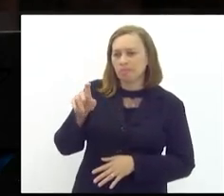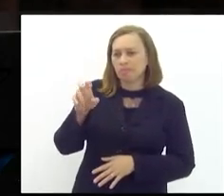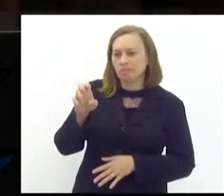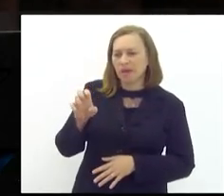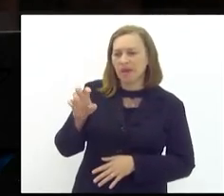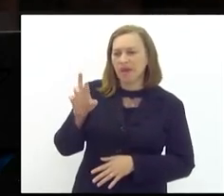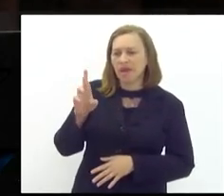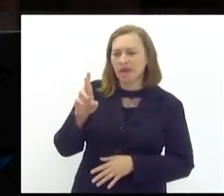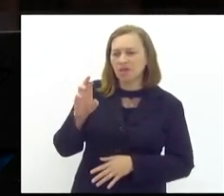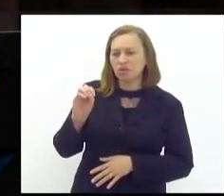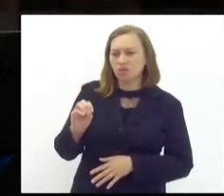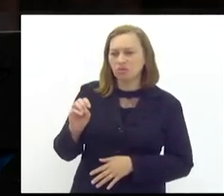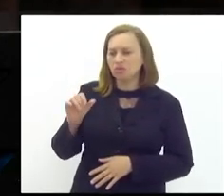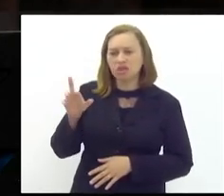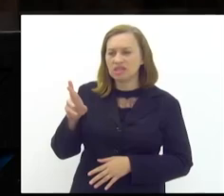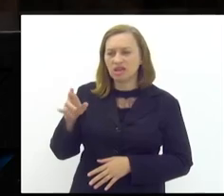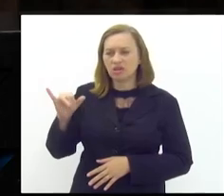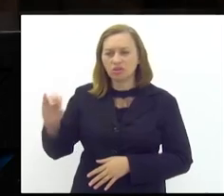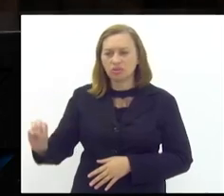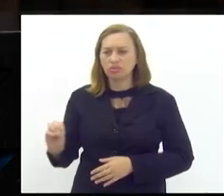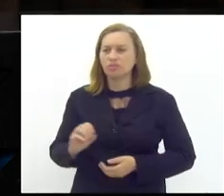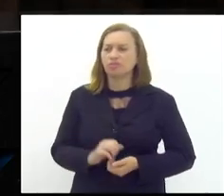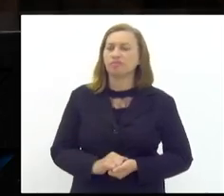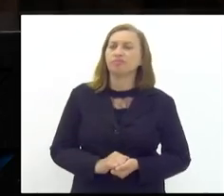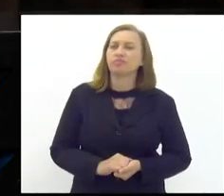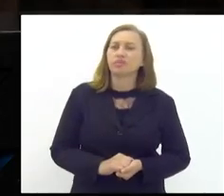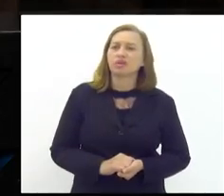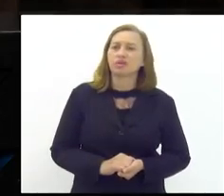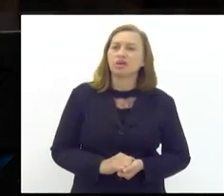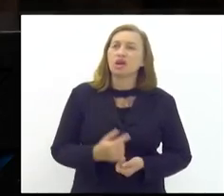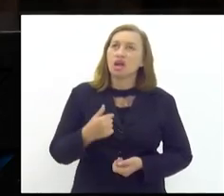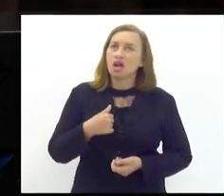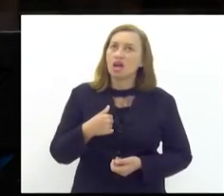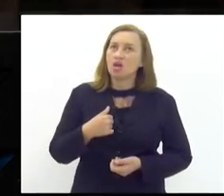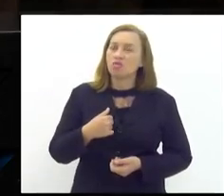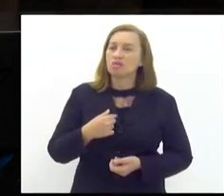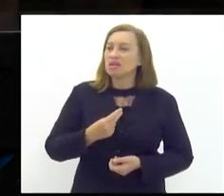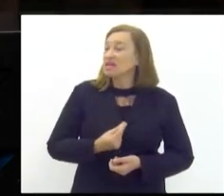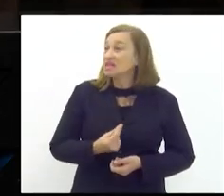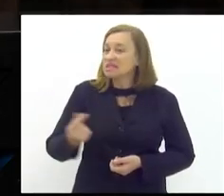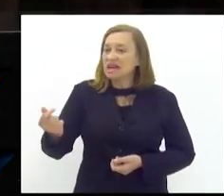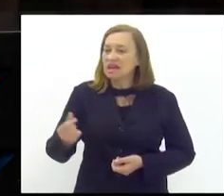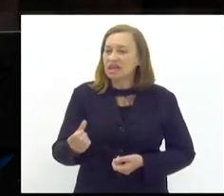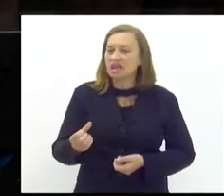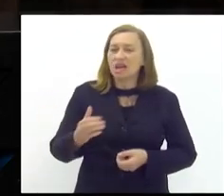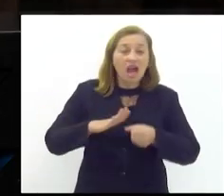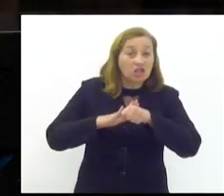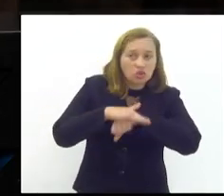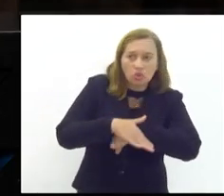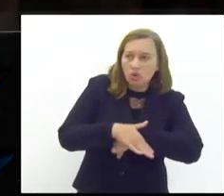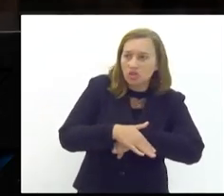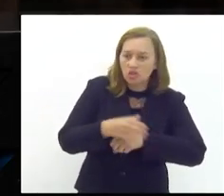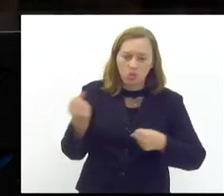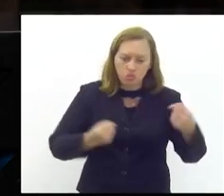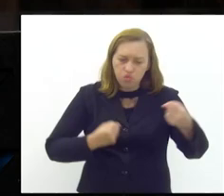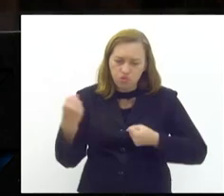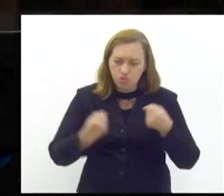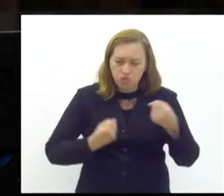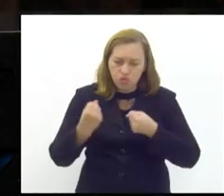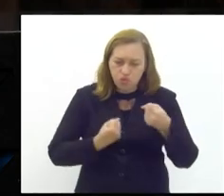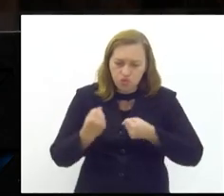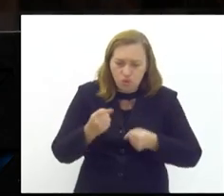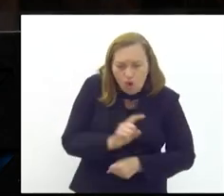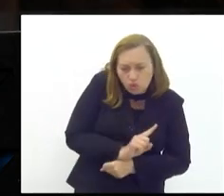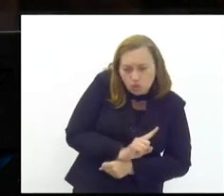10 11 horas da noite pegava 040 para ir lá para Pedro do Rio será que